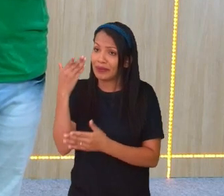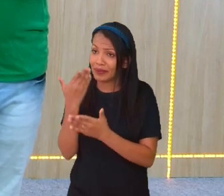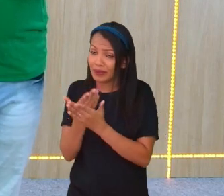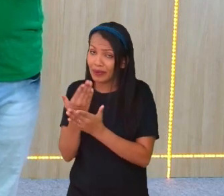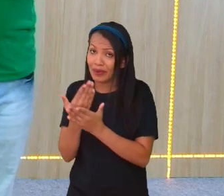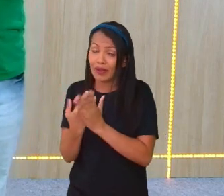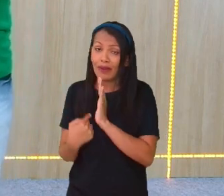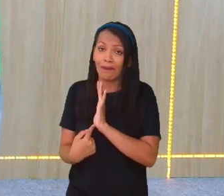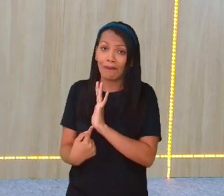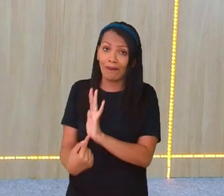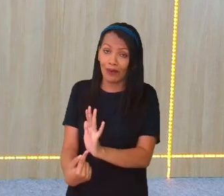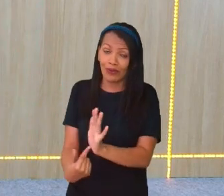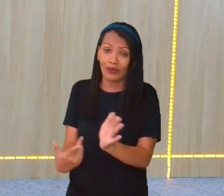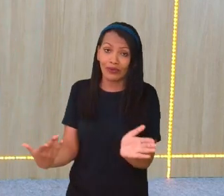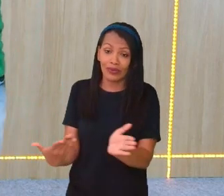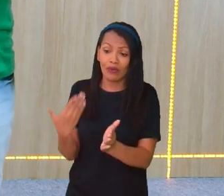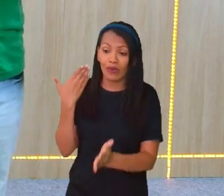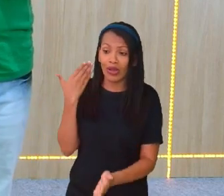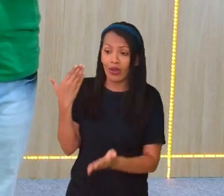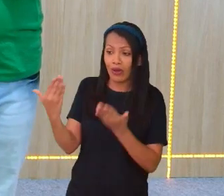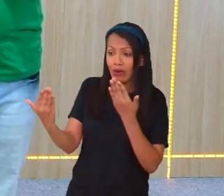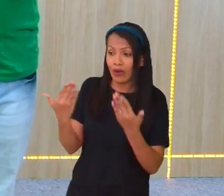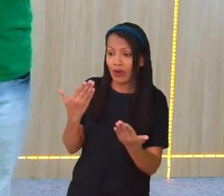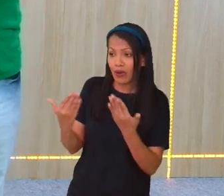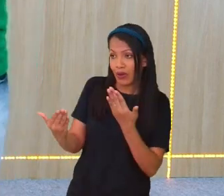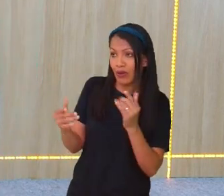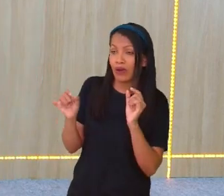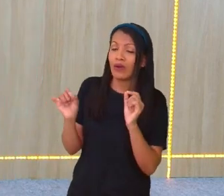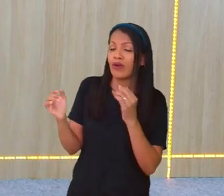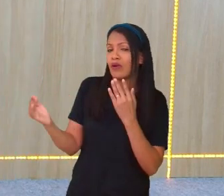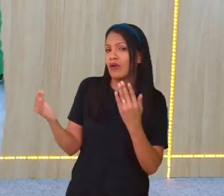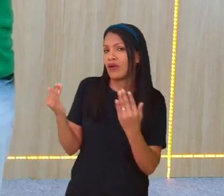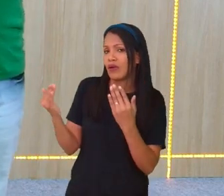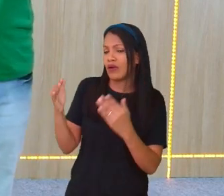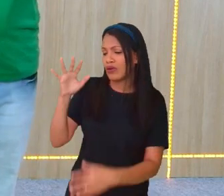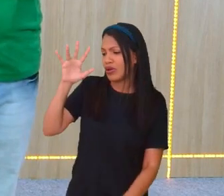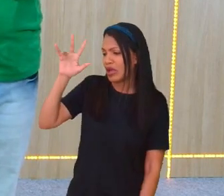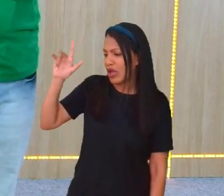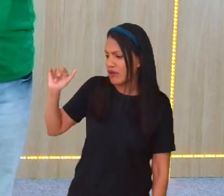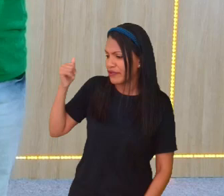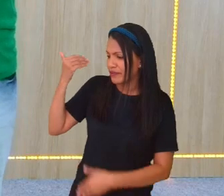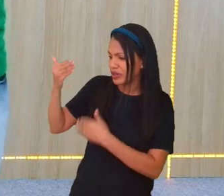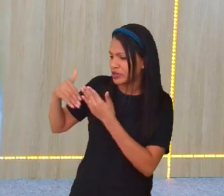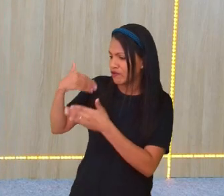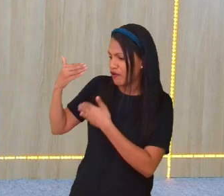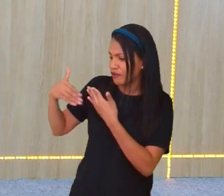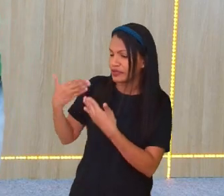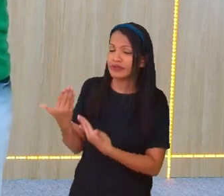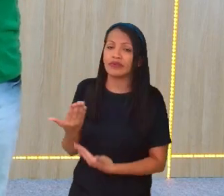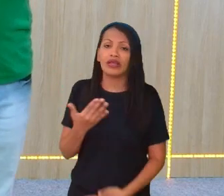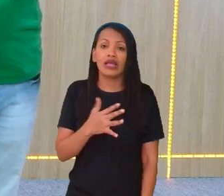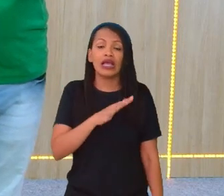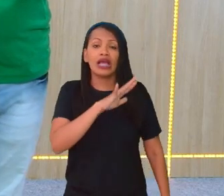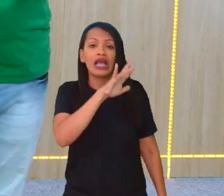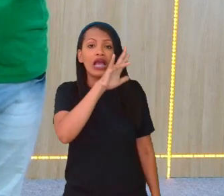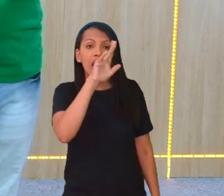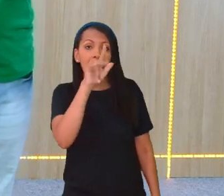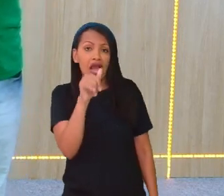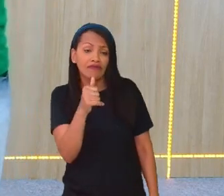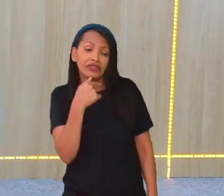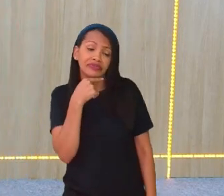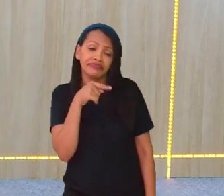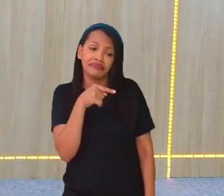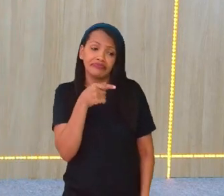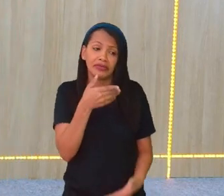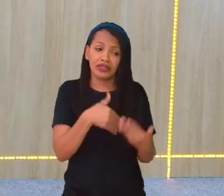eu vou fazer uma comparação entre a África desenvolvida e a África subdesenvolvida.